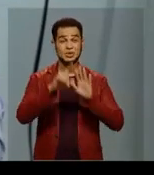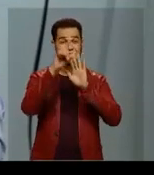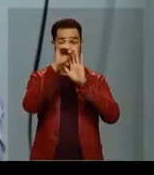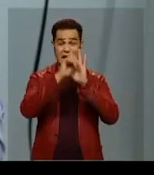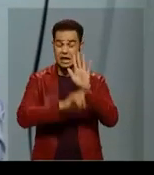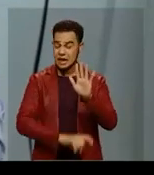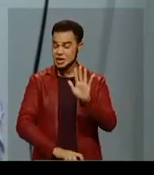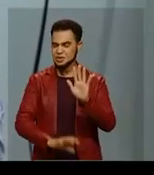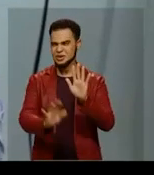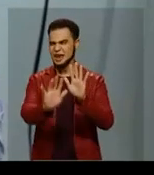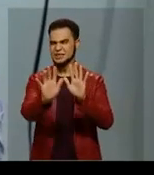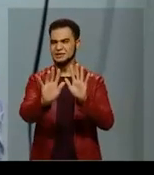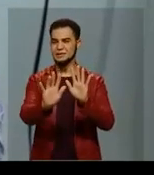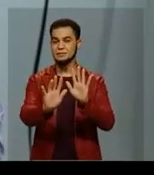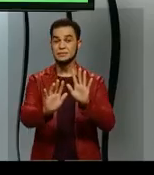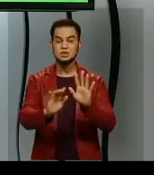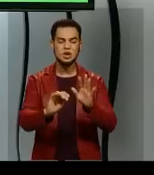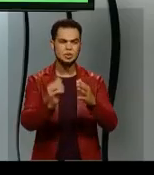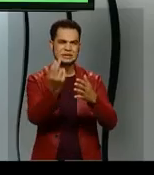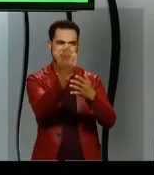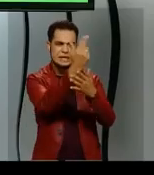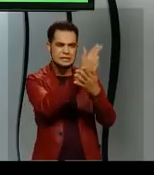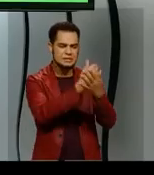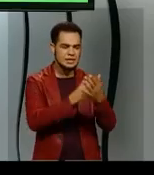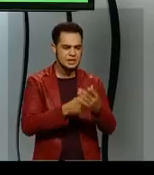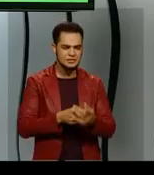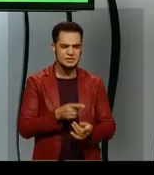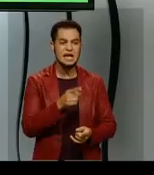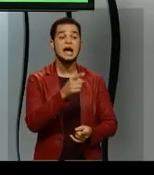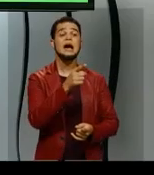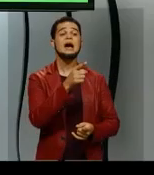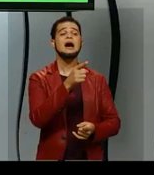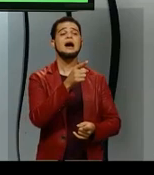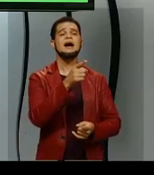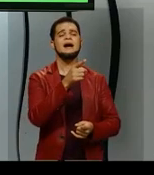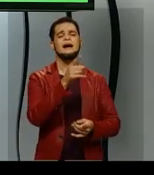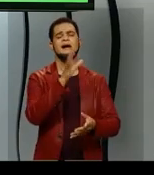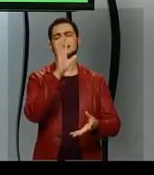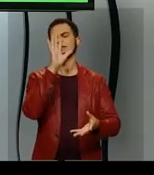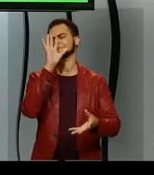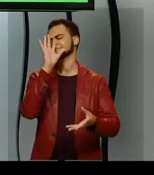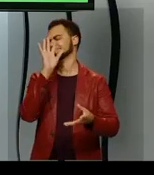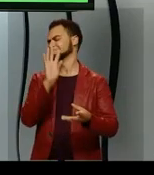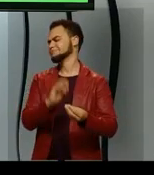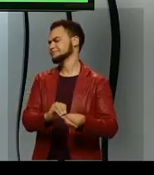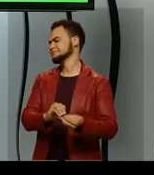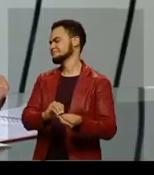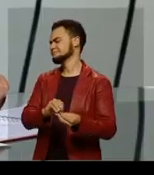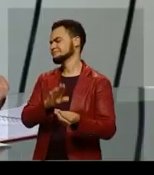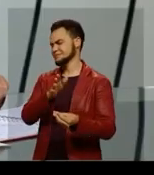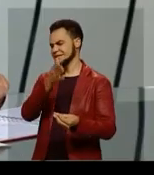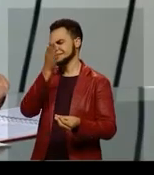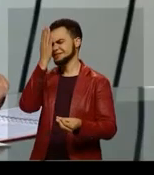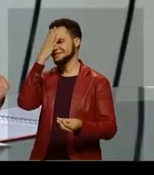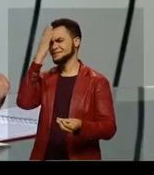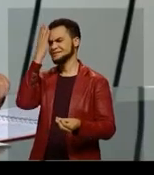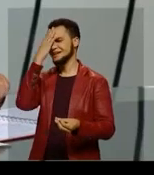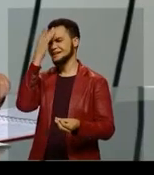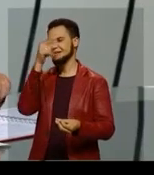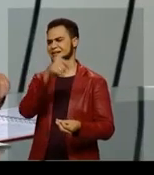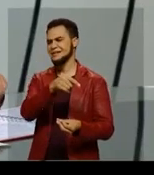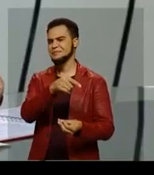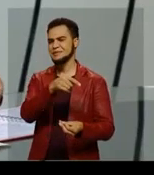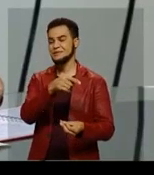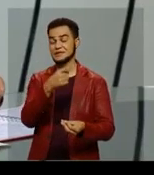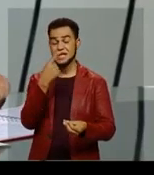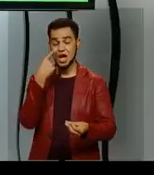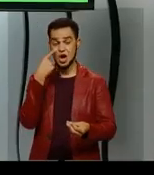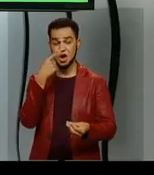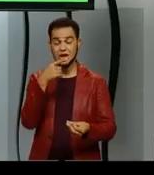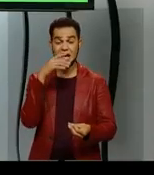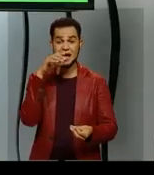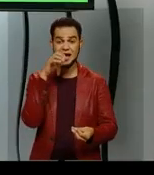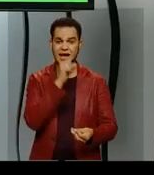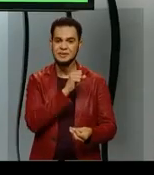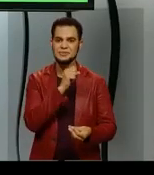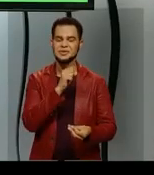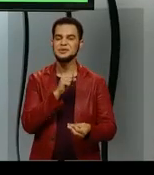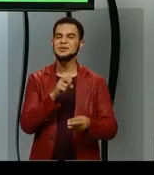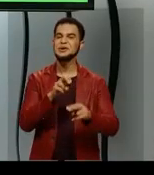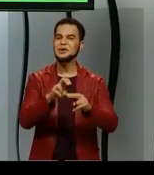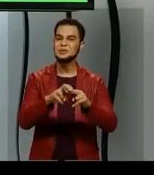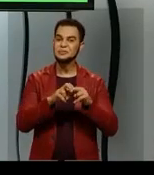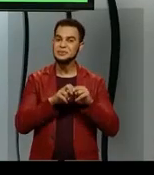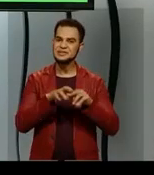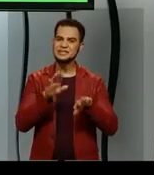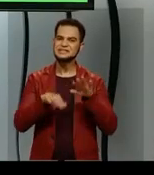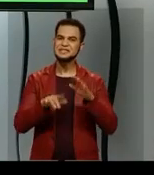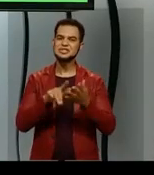diz. Porque o objetivo dela é justamente essa sátira, né? Essa do sátira, momento, essa sátira. Você olha rápido, por isso que no jornal, quando